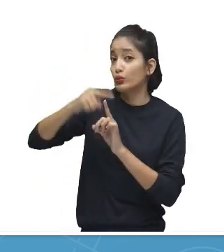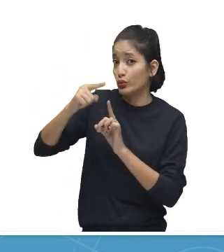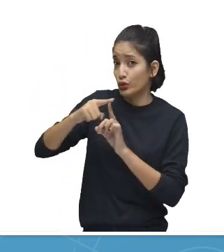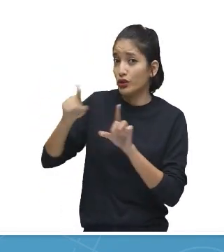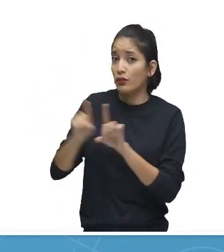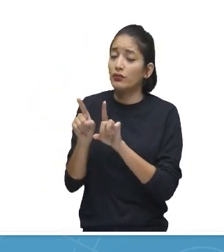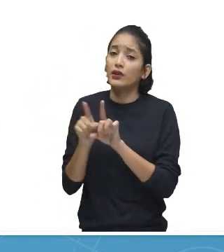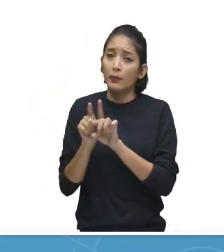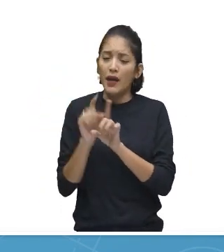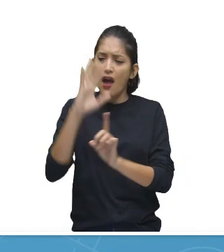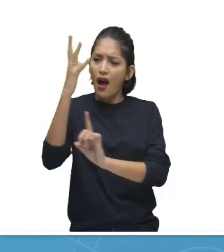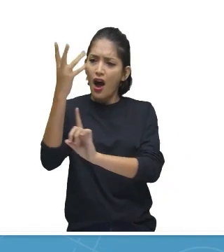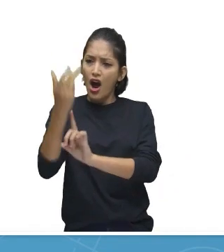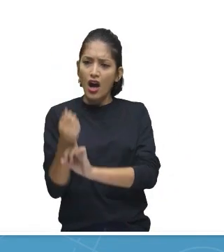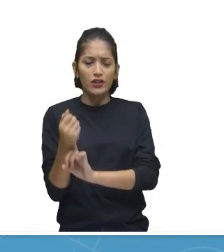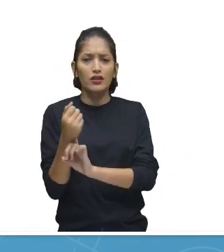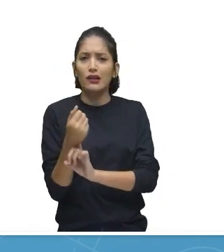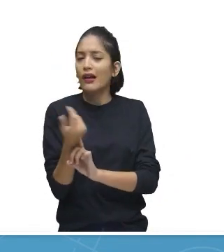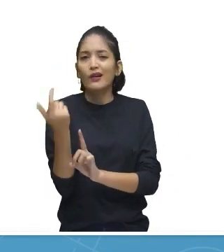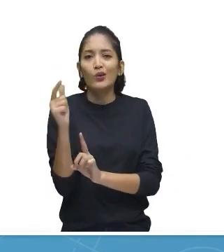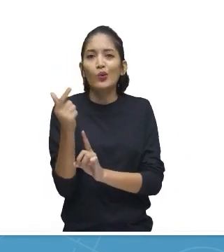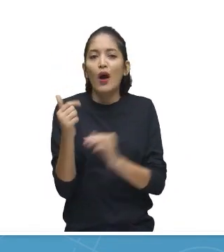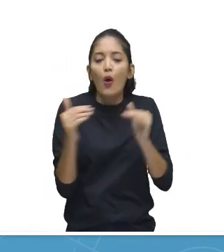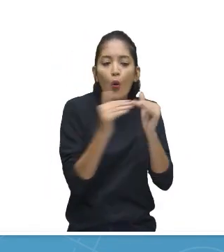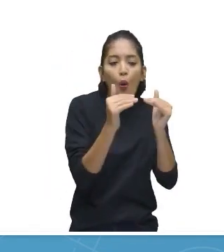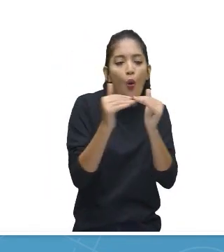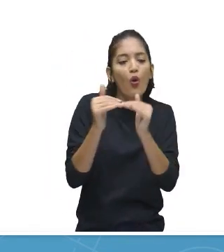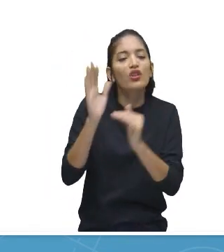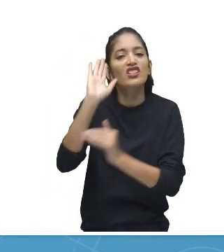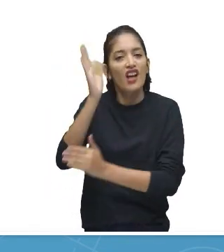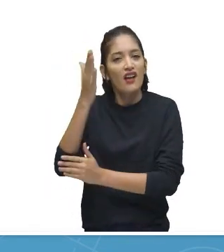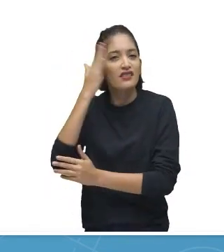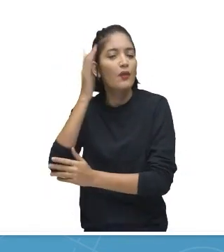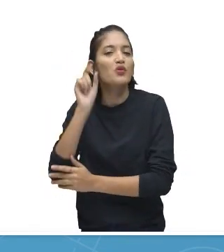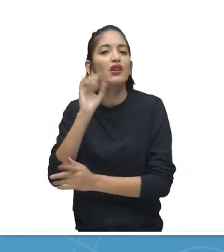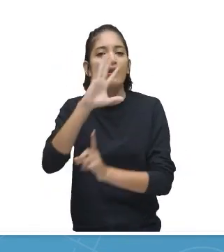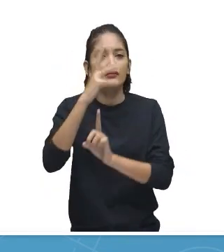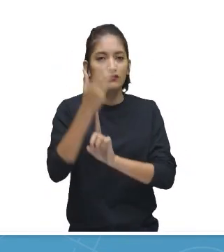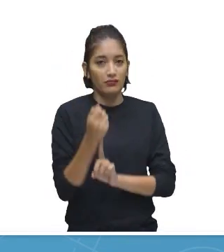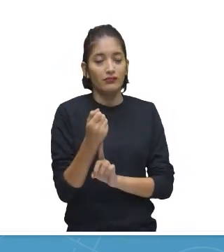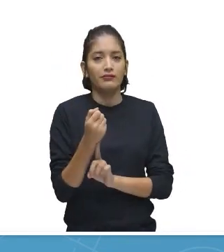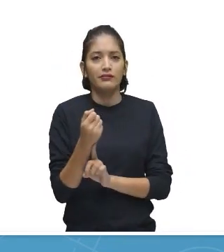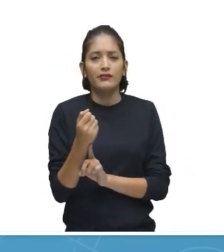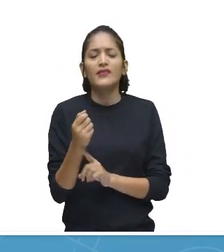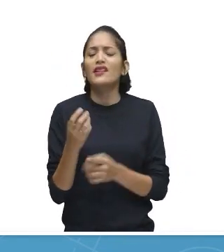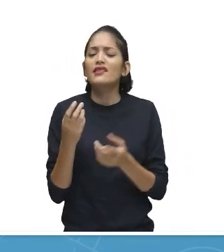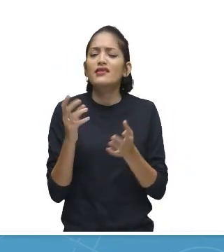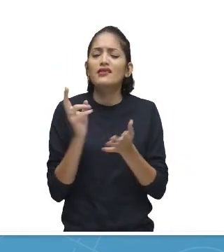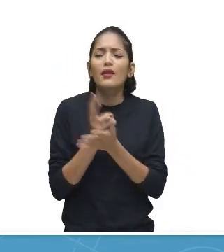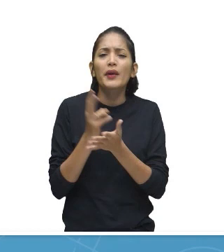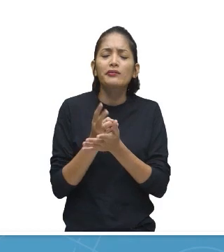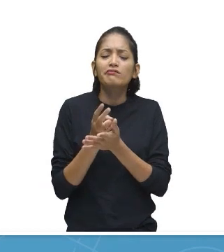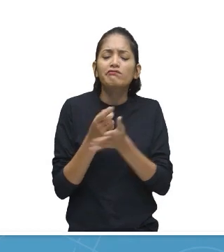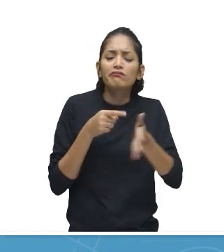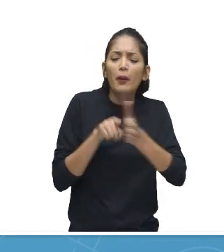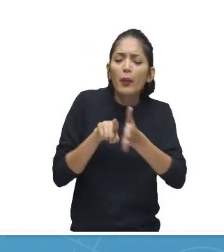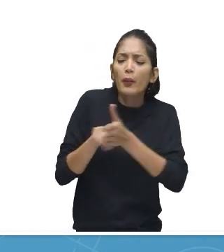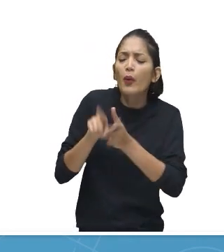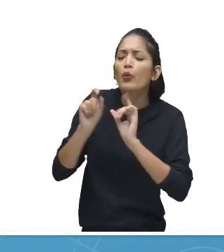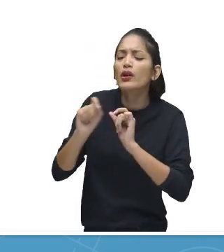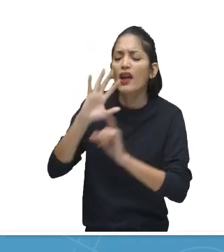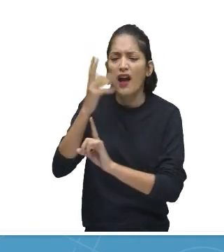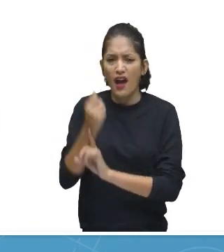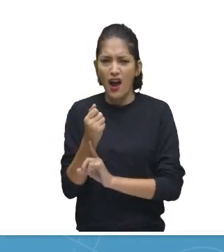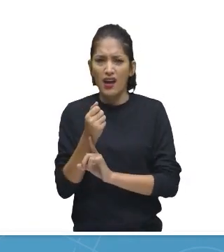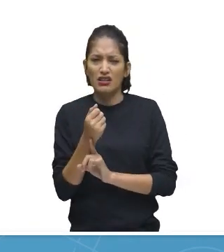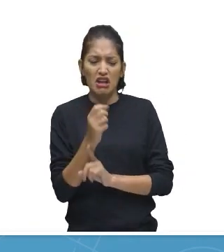que ela se desprende totalmente de tudo aquilo que a gente viu sobre arte, né? Eles querem questionar o conceito de arte. Arte, isso é aquilo